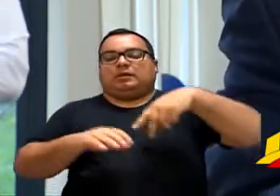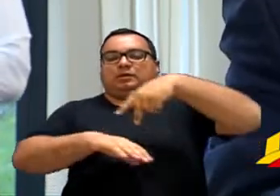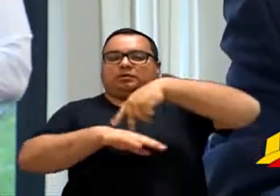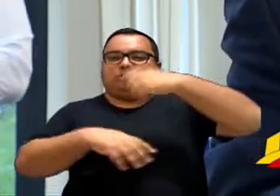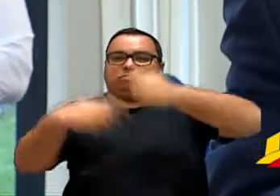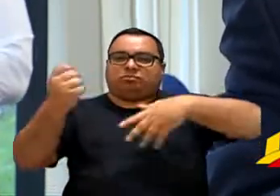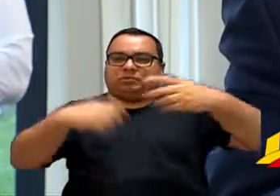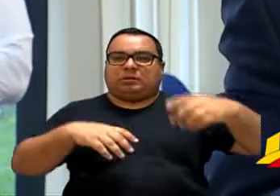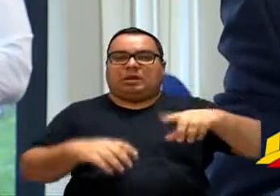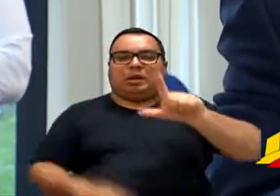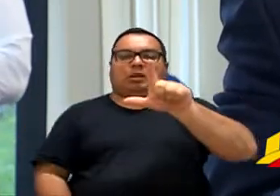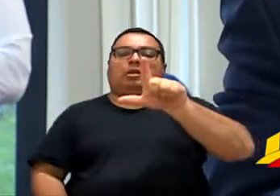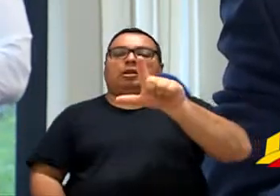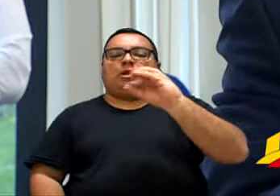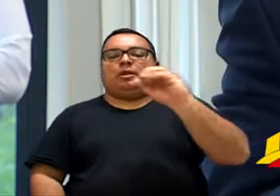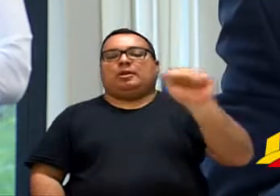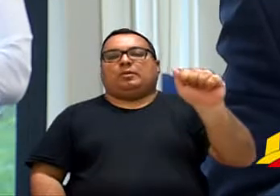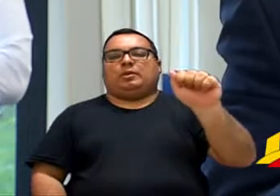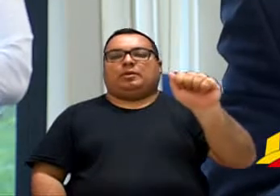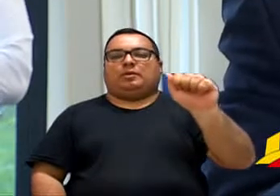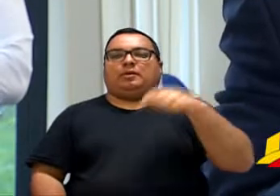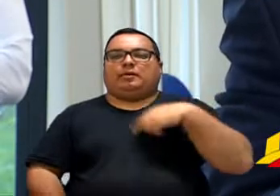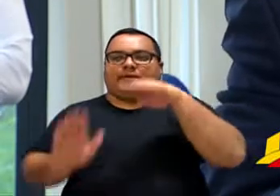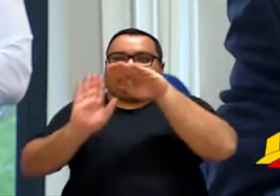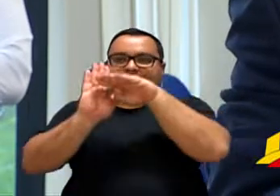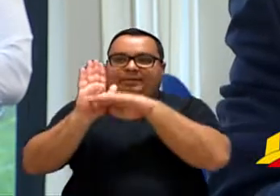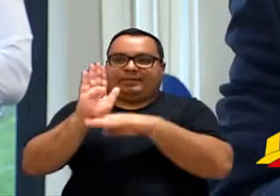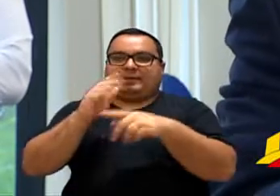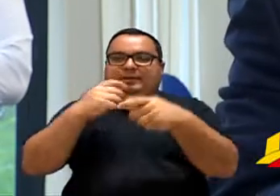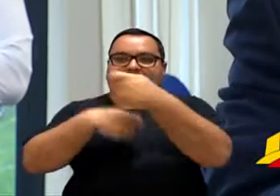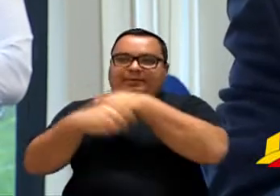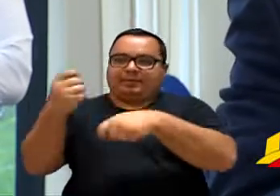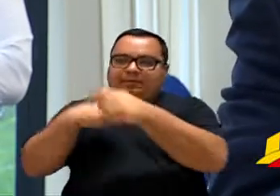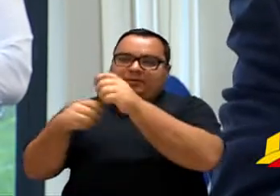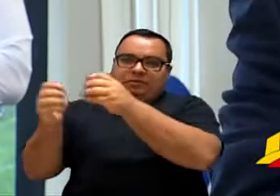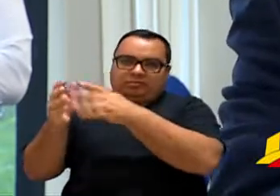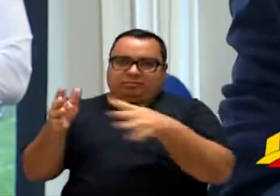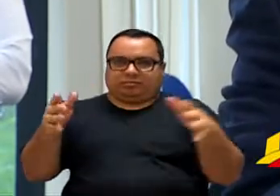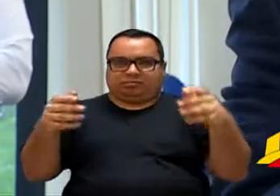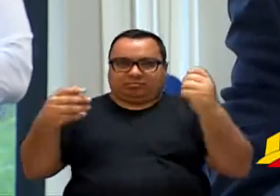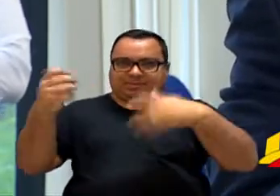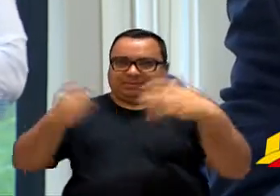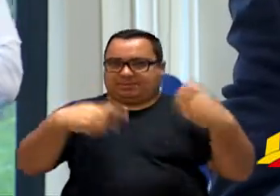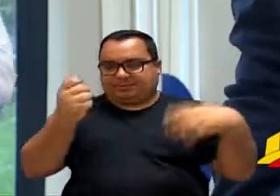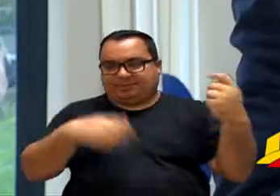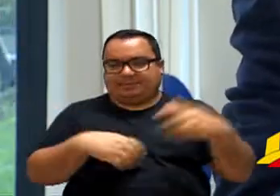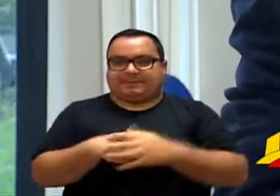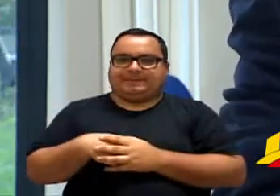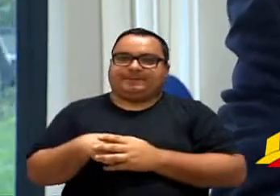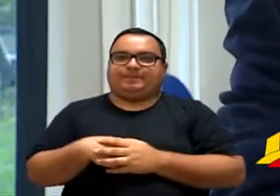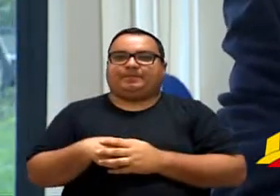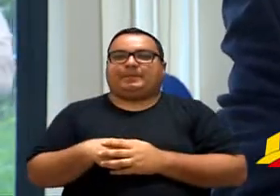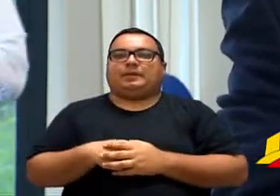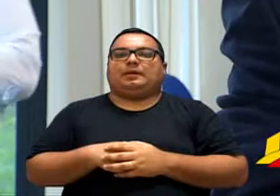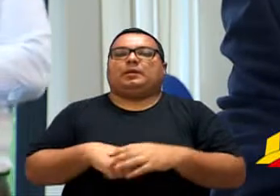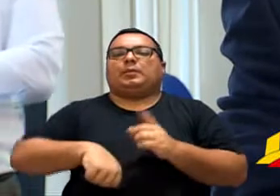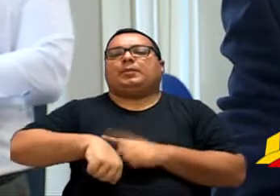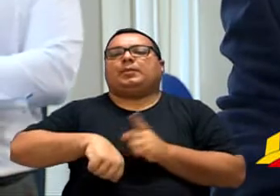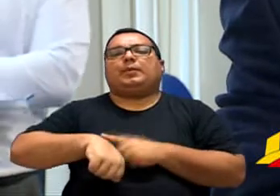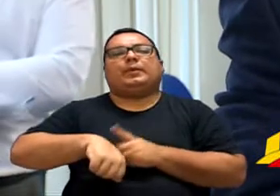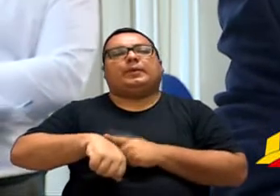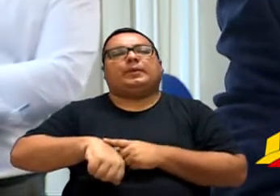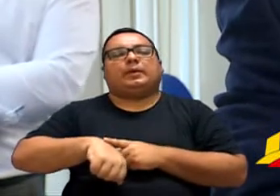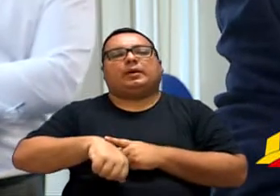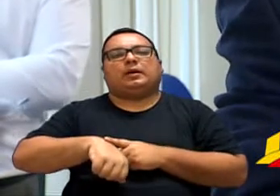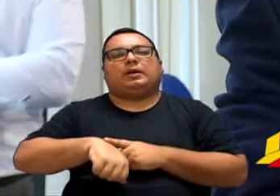e a fundação de Seguridade saúde e Seguridade vai estar presente aqui qual horário senhor presidente